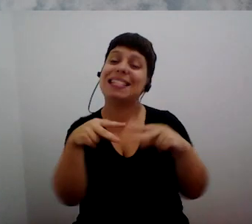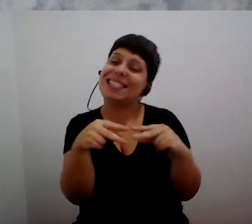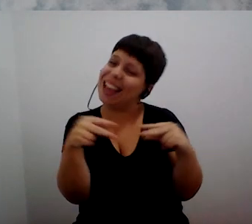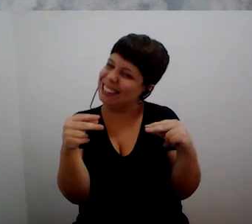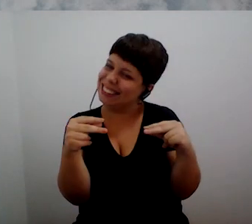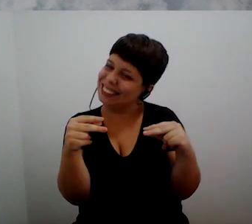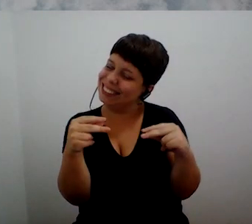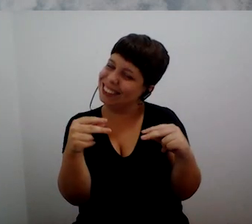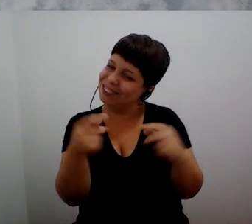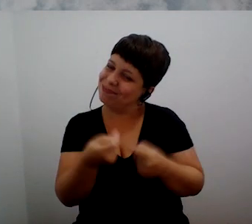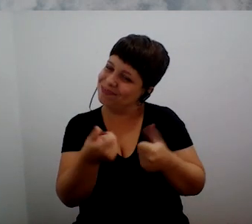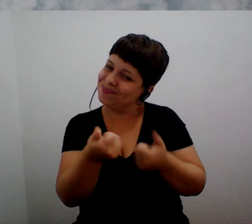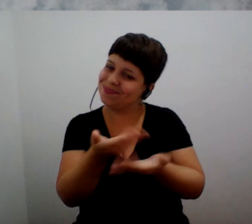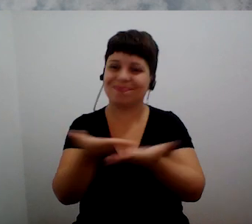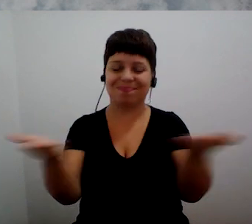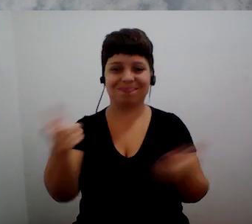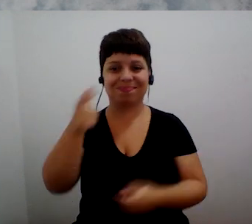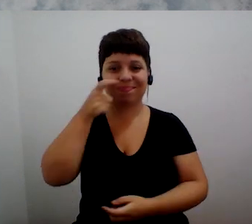our audience that is